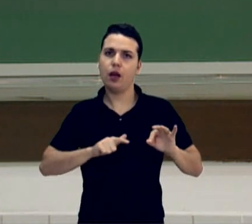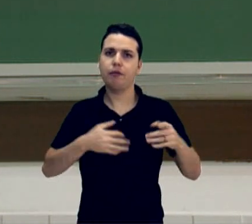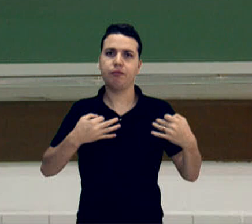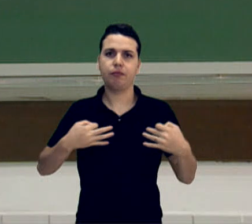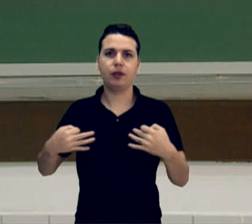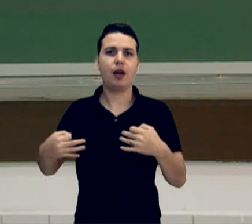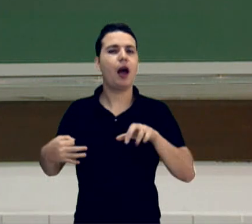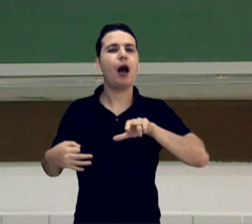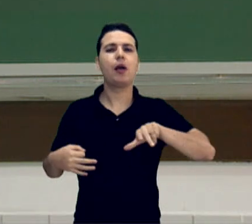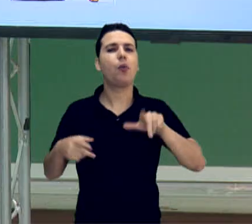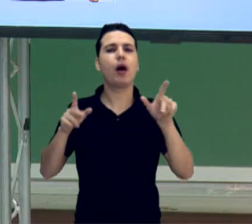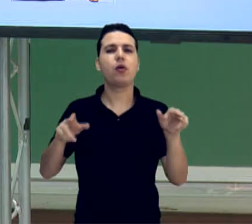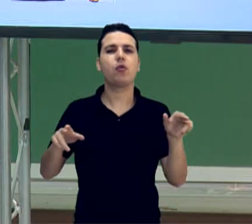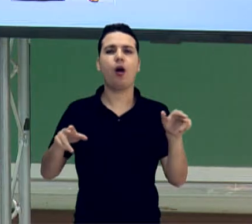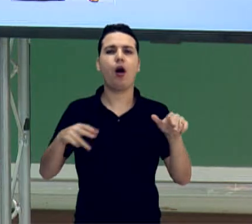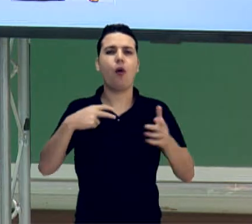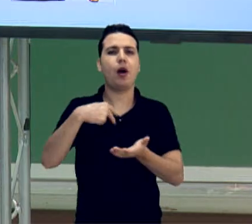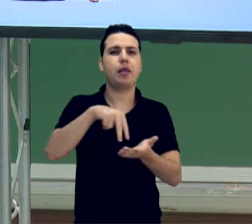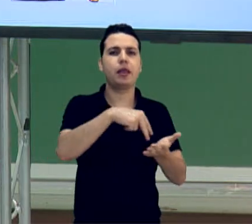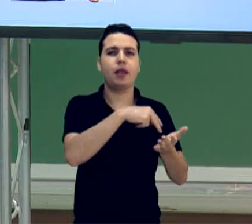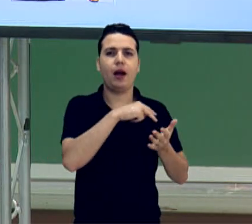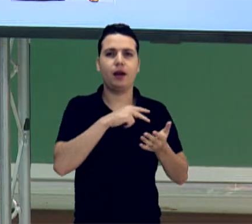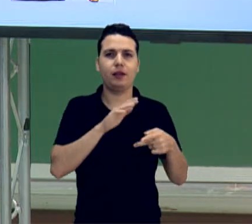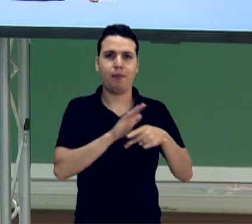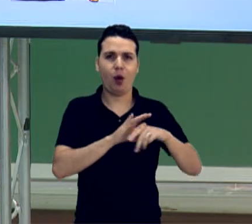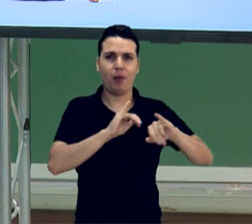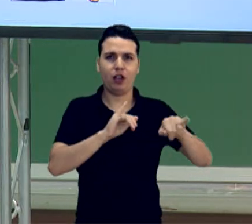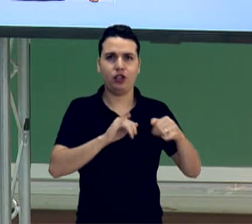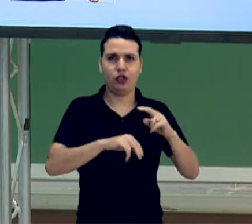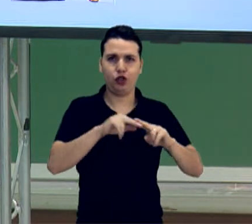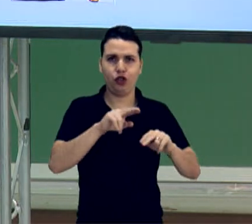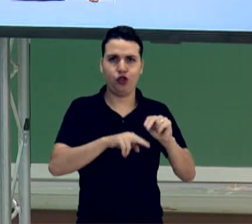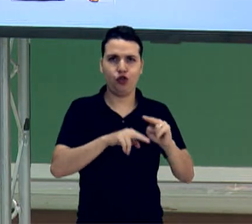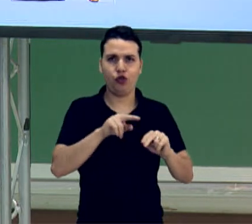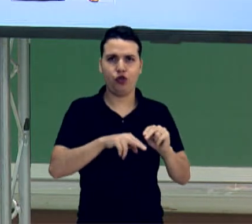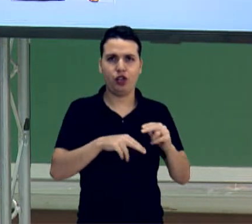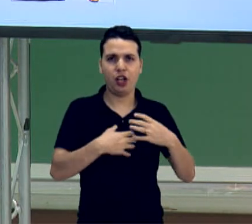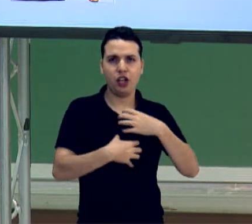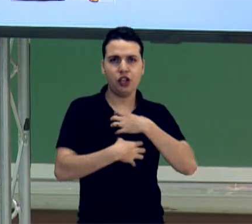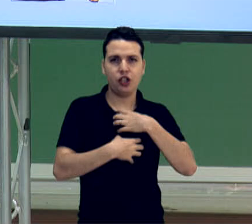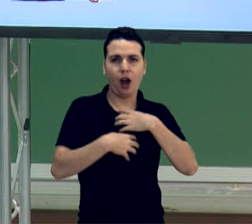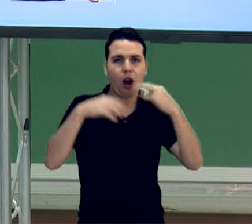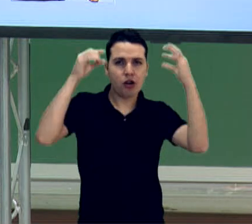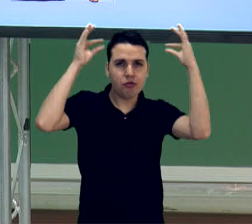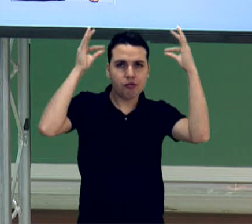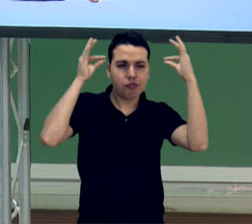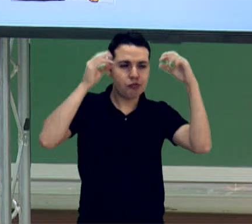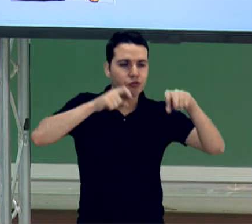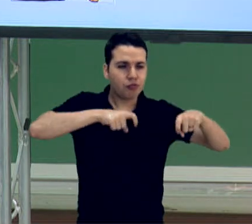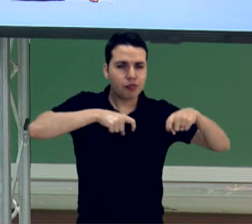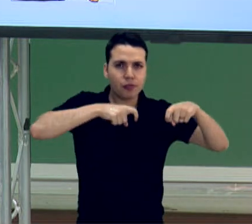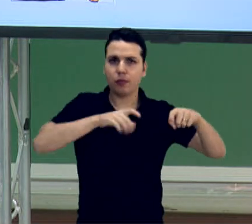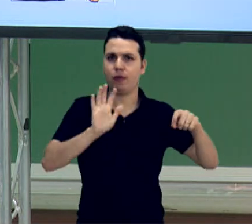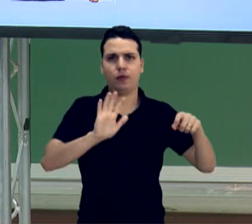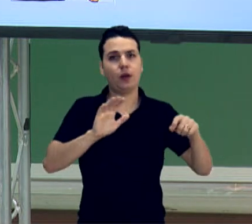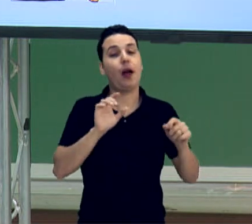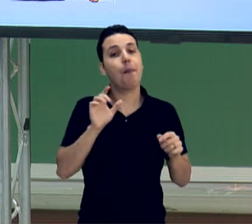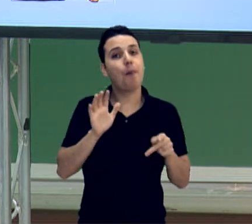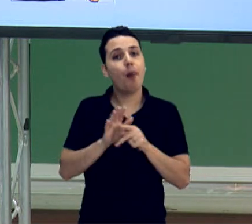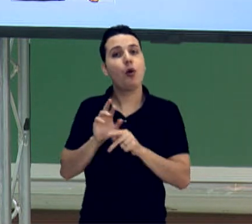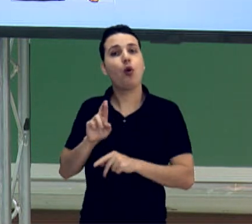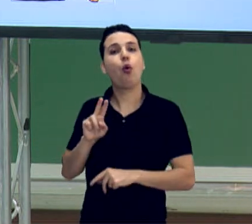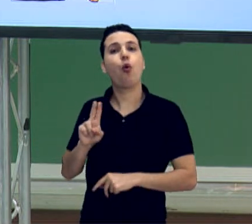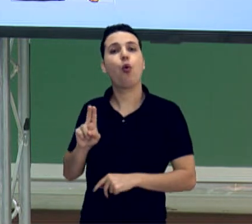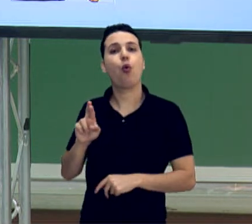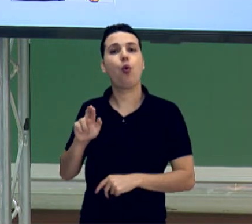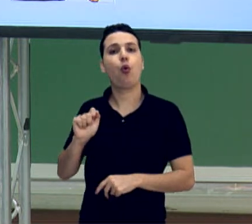dança junina, não tem nada a ver com essa questão do caipira, não. Rural, do interior, então, eles já